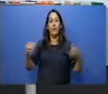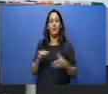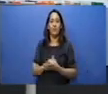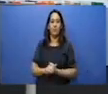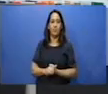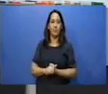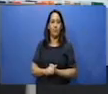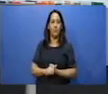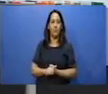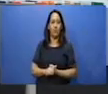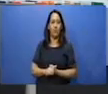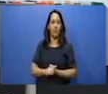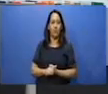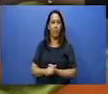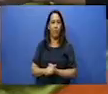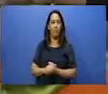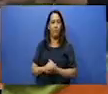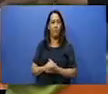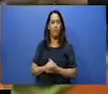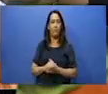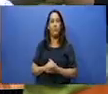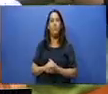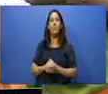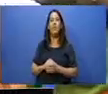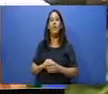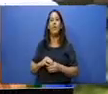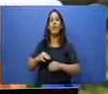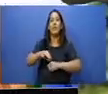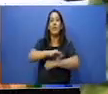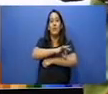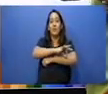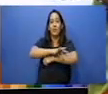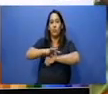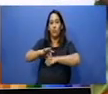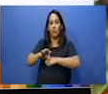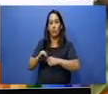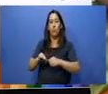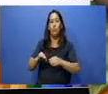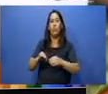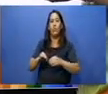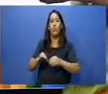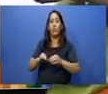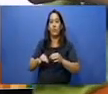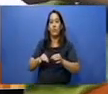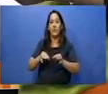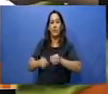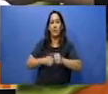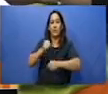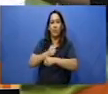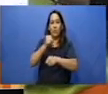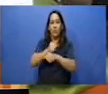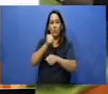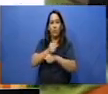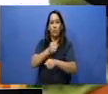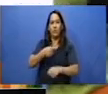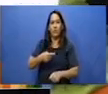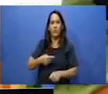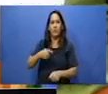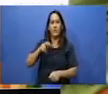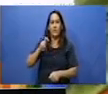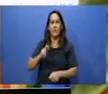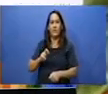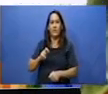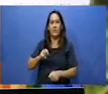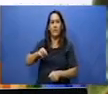Records. A escultura, que é feita de aço, possui 15 metros de altura, mais